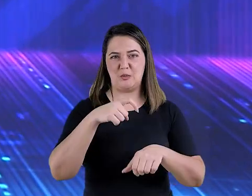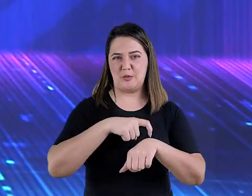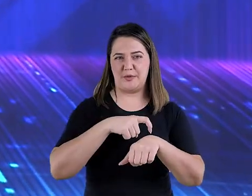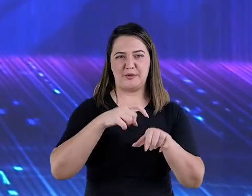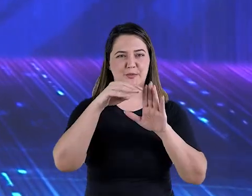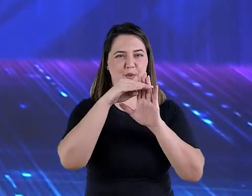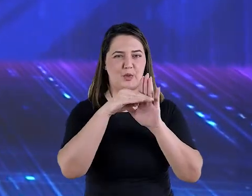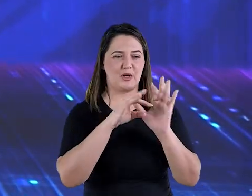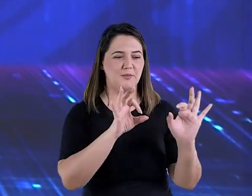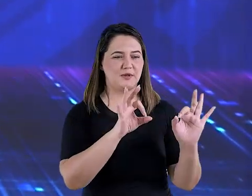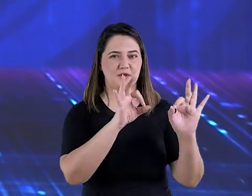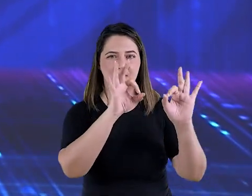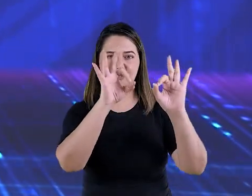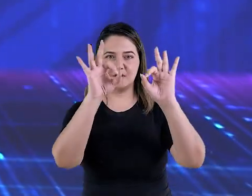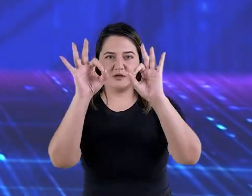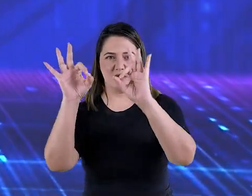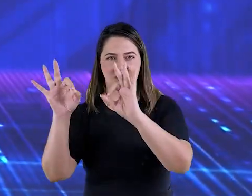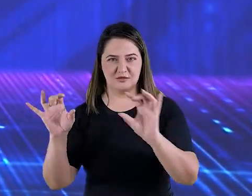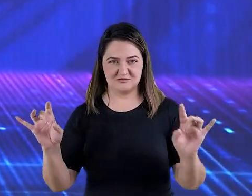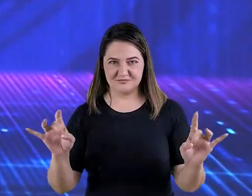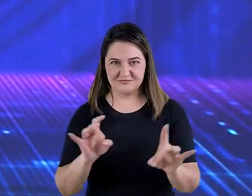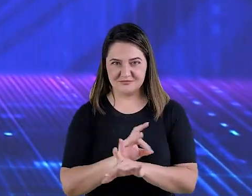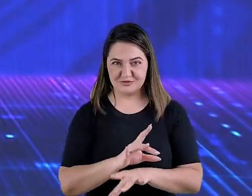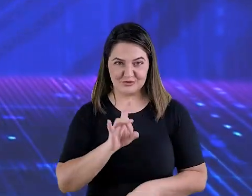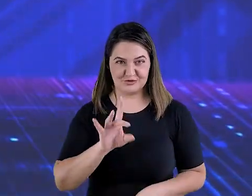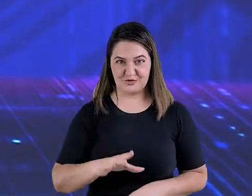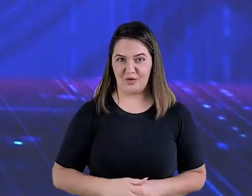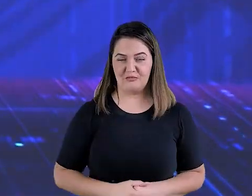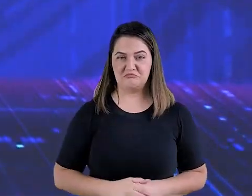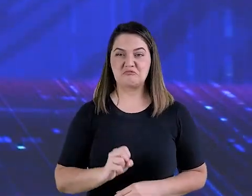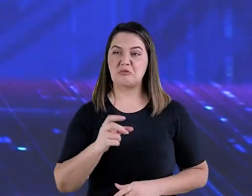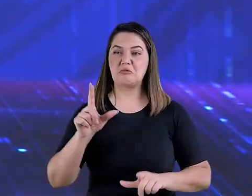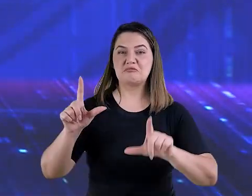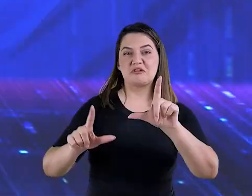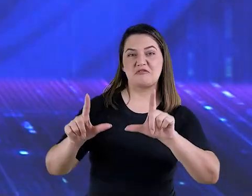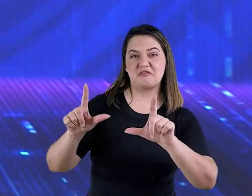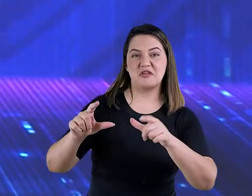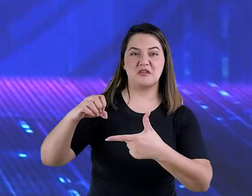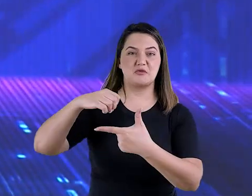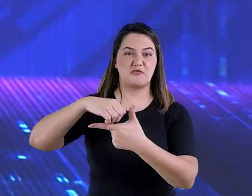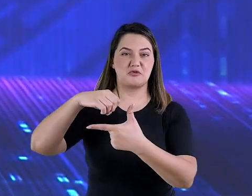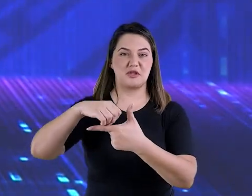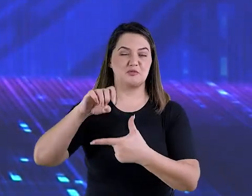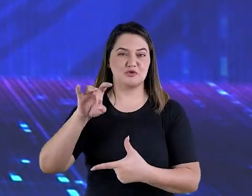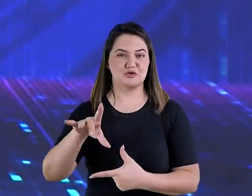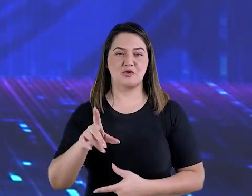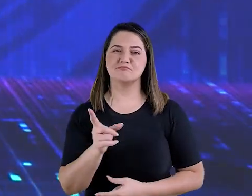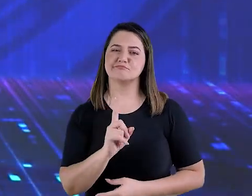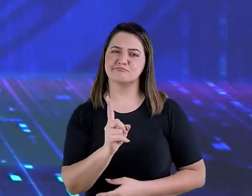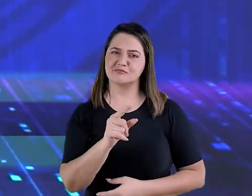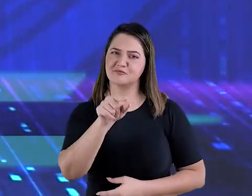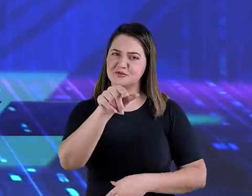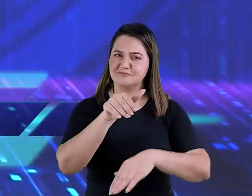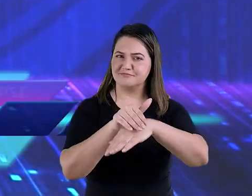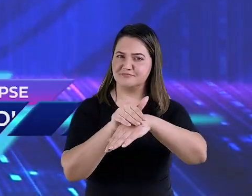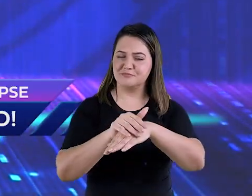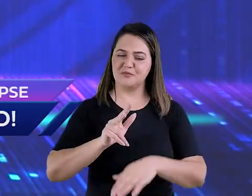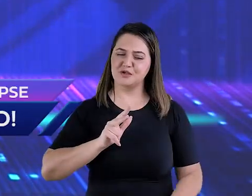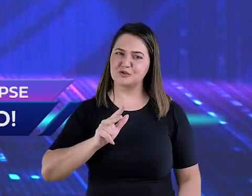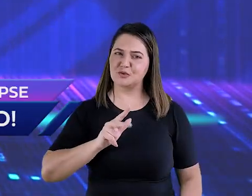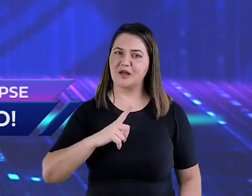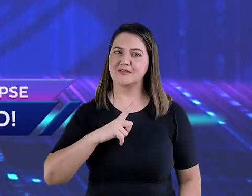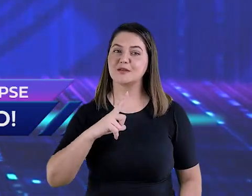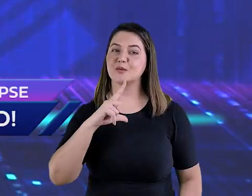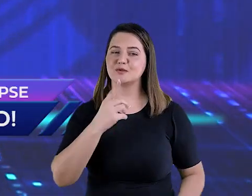apenas nos minutos do programa ou quando você assiste a TV Novo Tempo ou ouve a Rádio Novo Tempo, mas que você tenha uma caminhada que